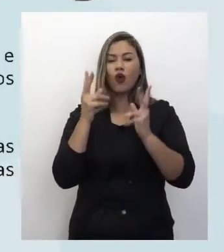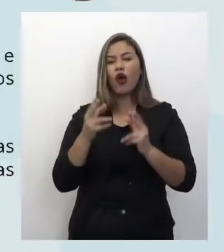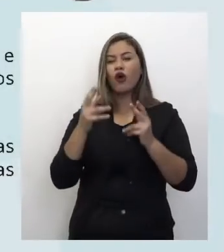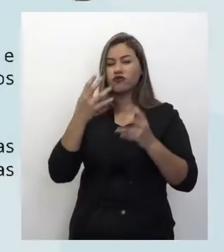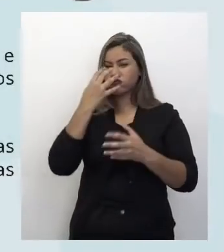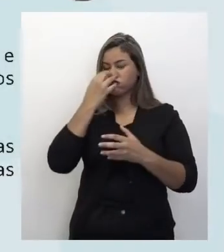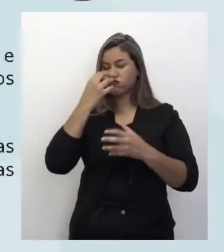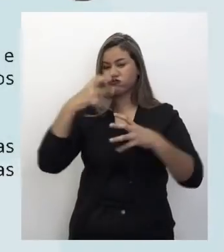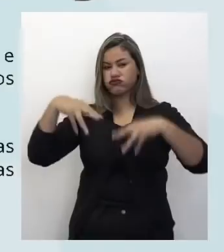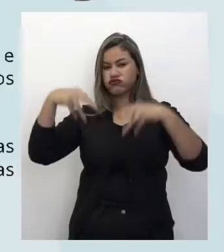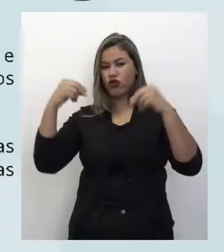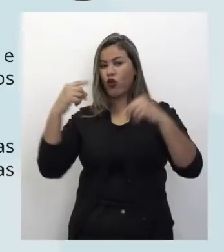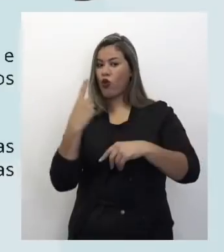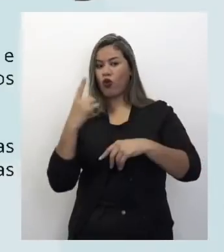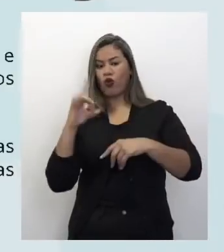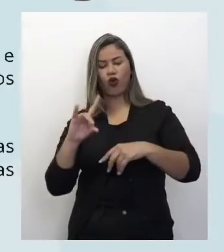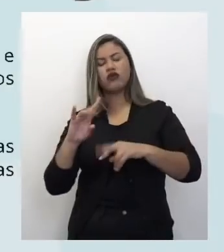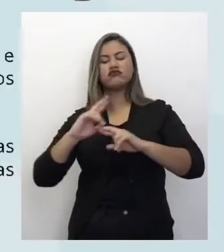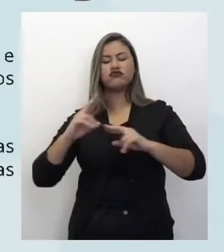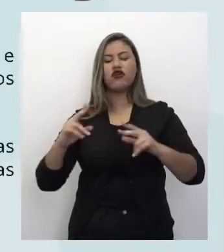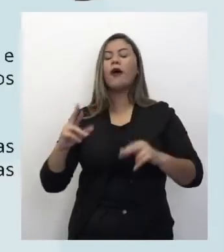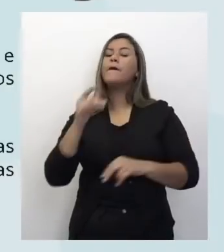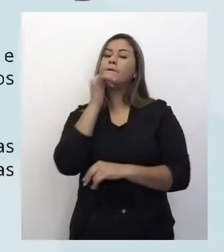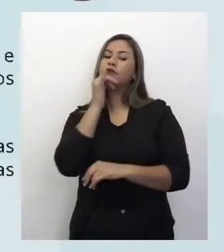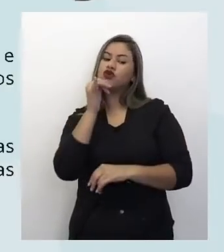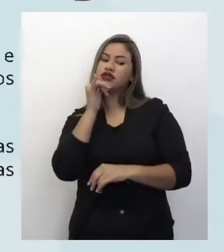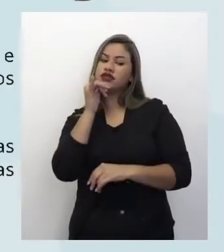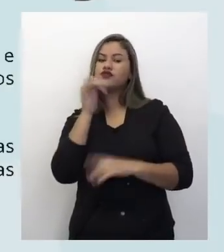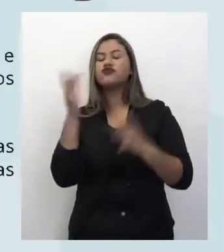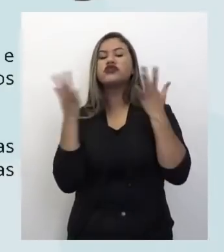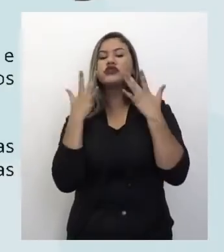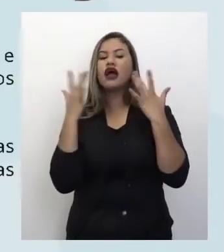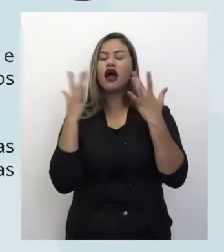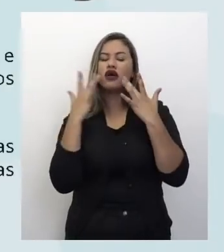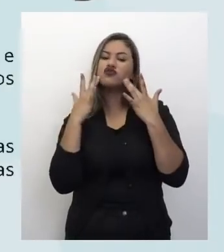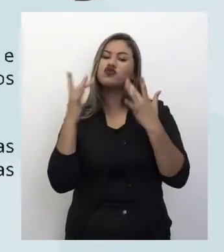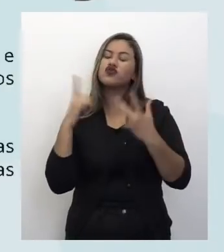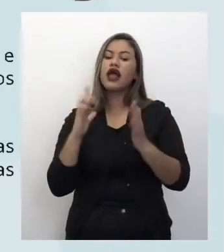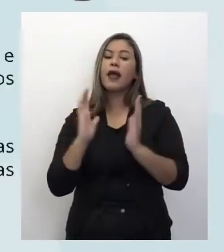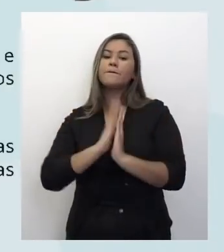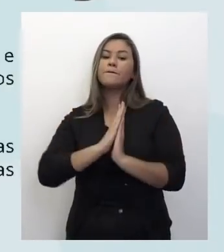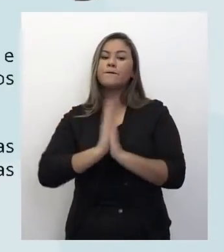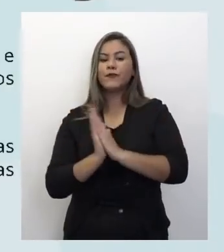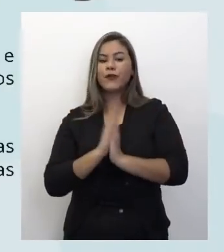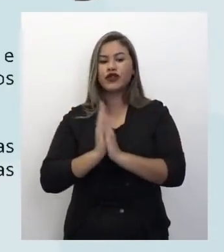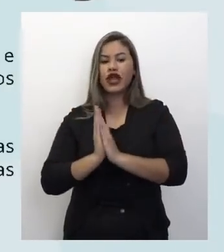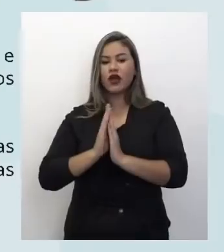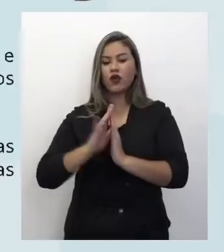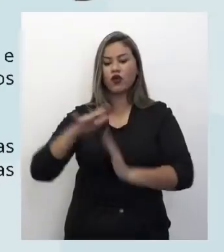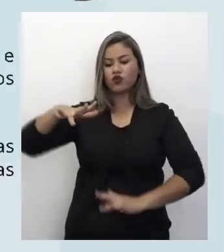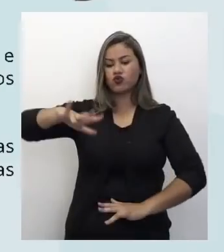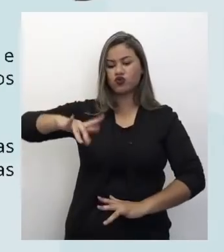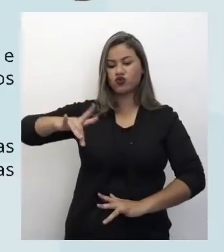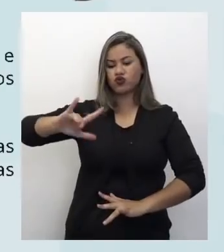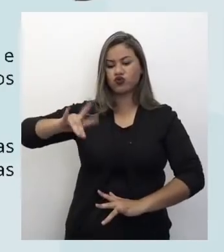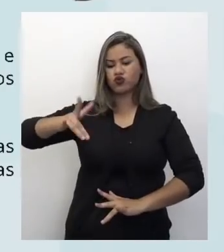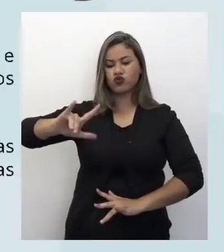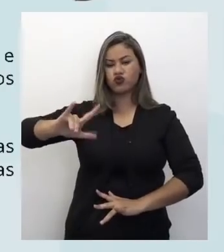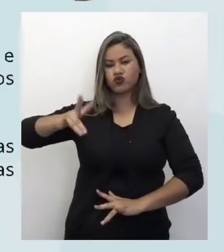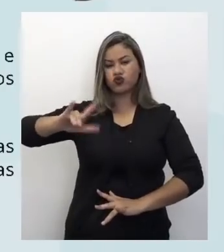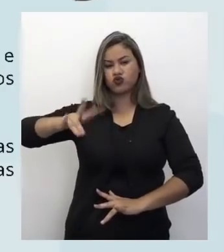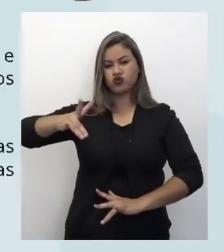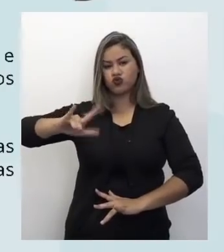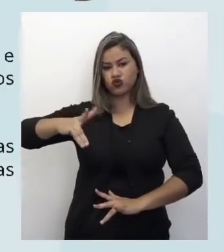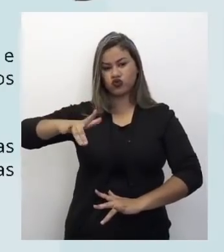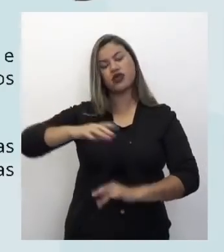ter o teatro de bonecos, que é encenado com bonecos, geralmente feitos com madeira e presos por fios ou varetas e são manipulados por